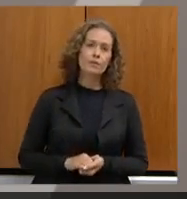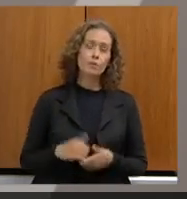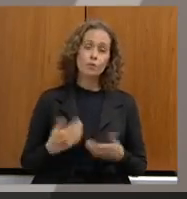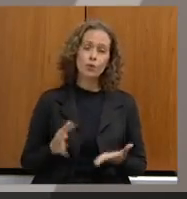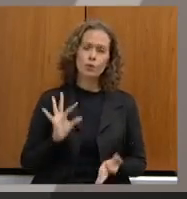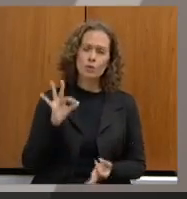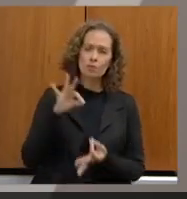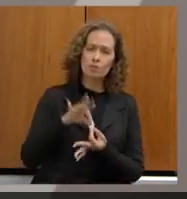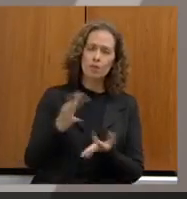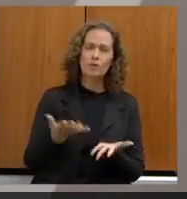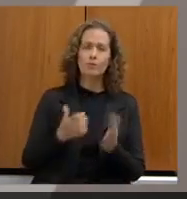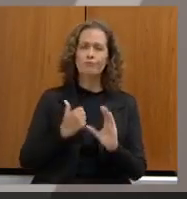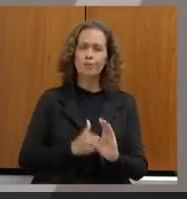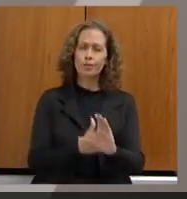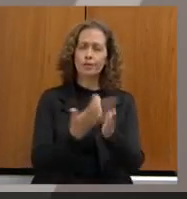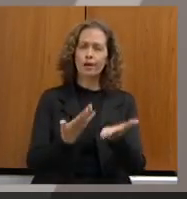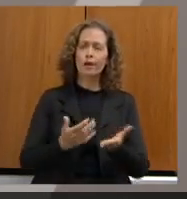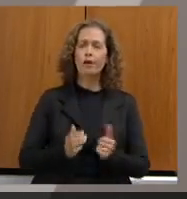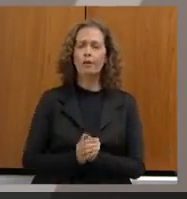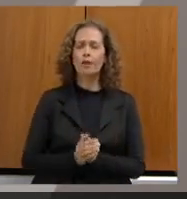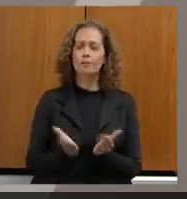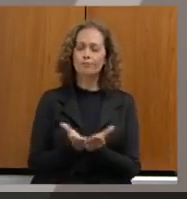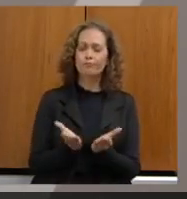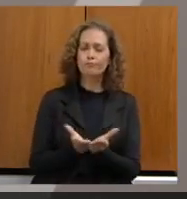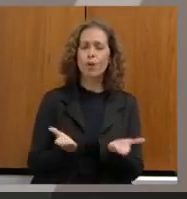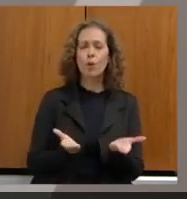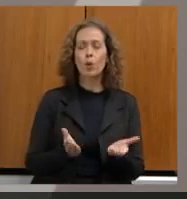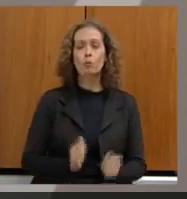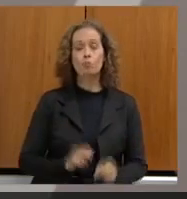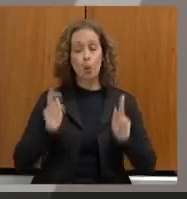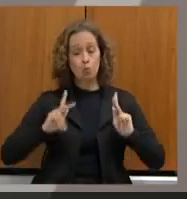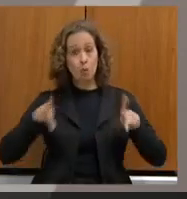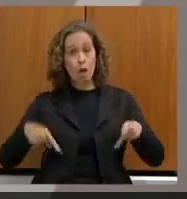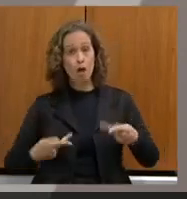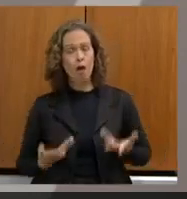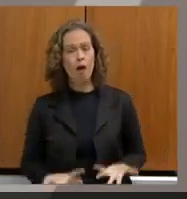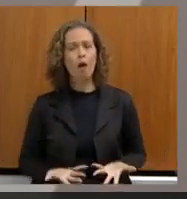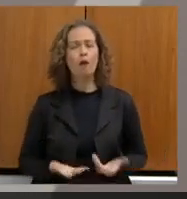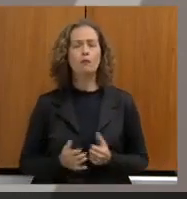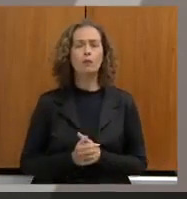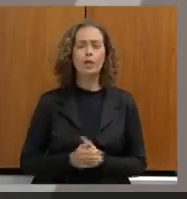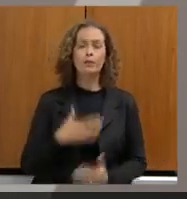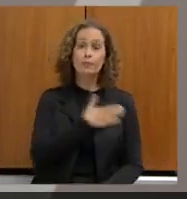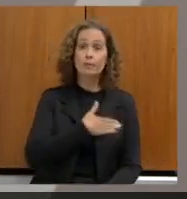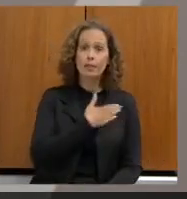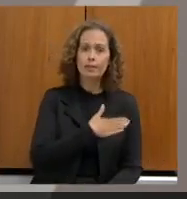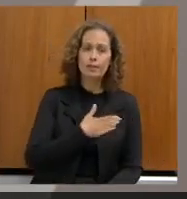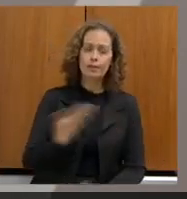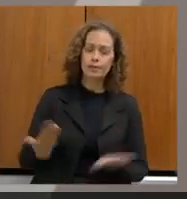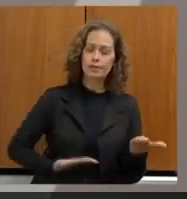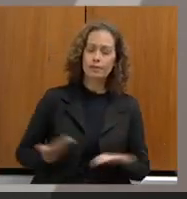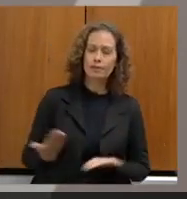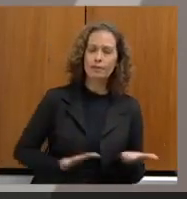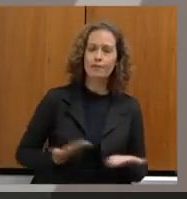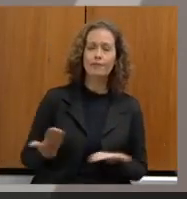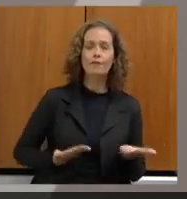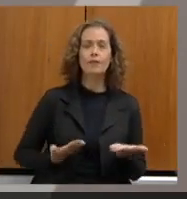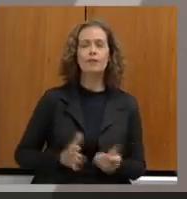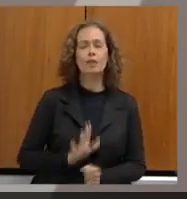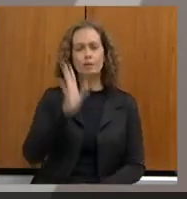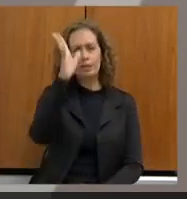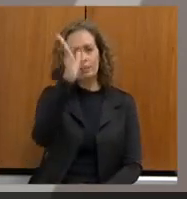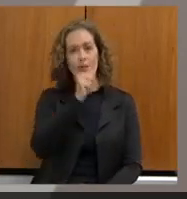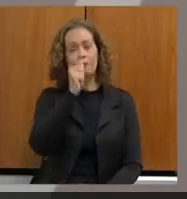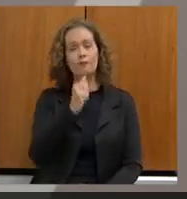o espírito humano do corpo de bombeiro o retrazer de servir prazer de salvar